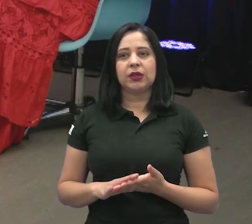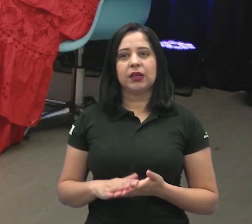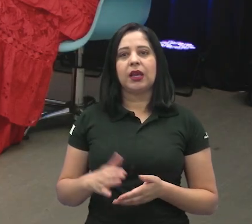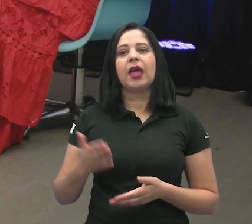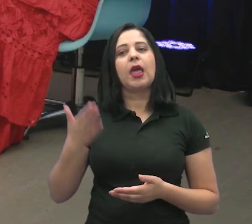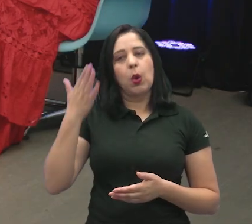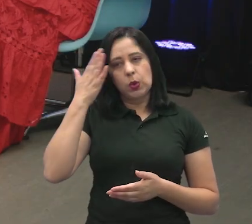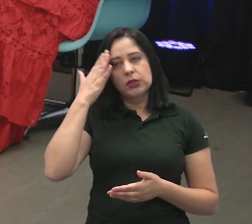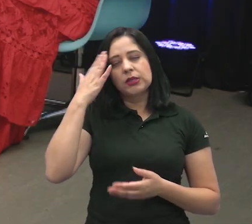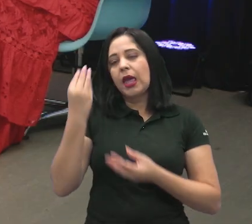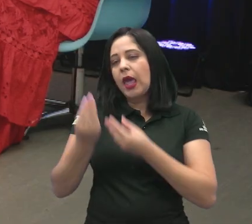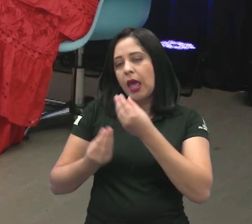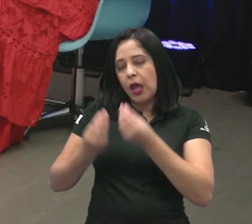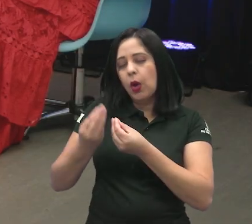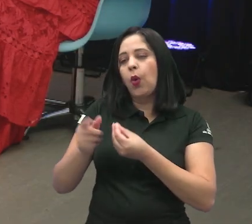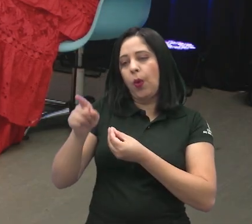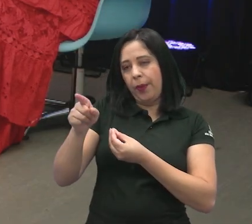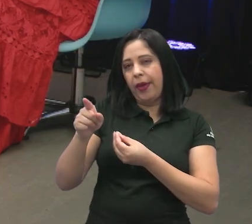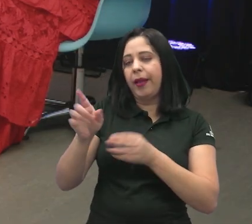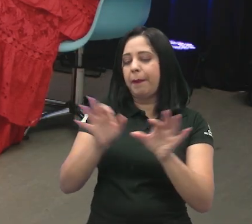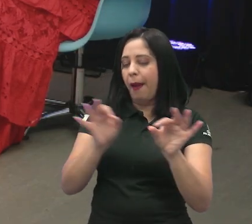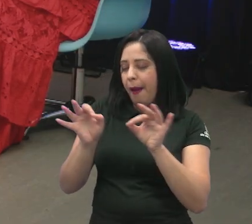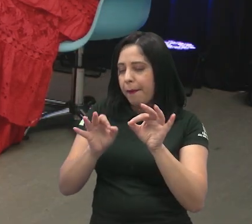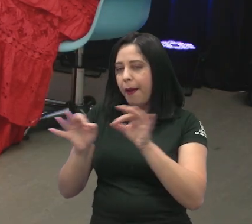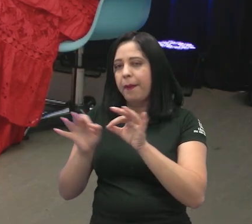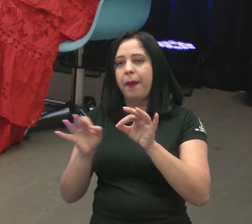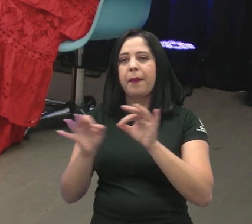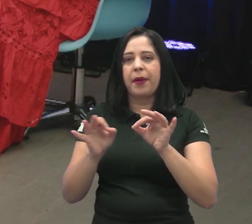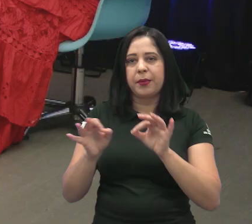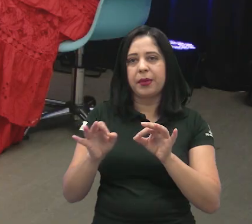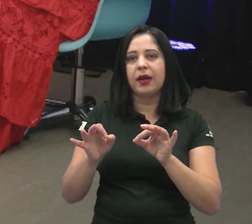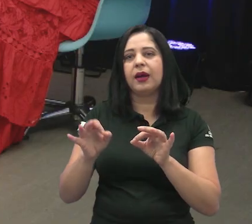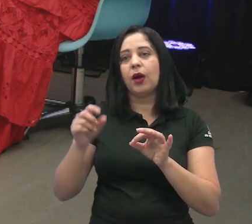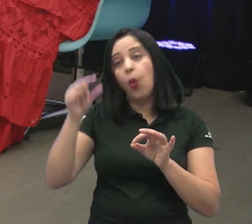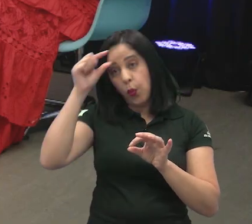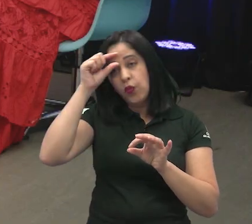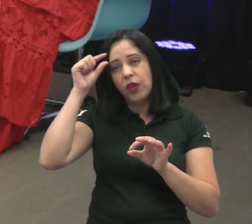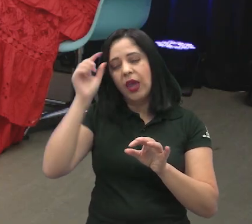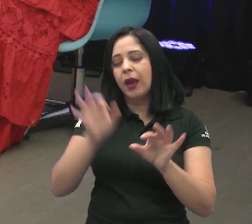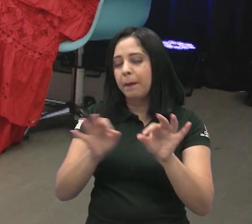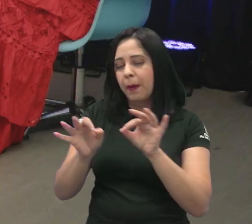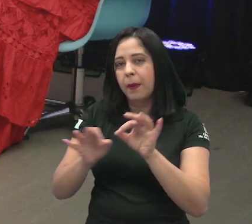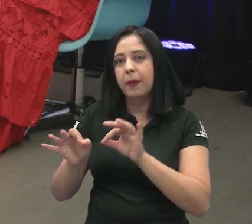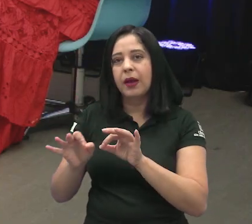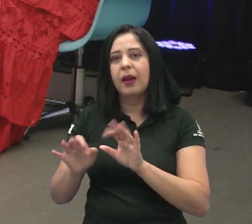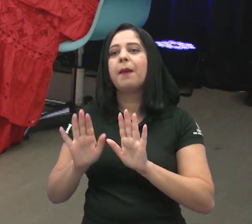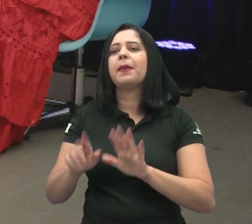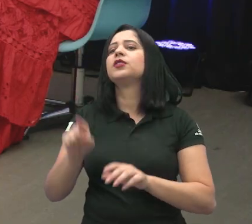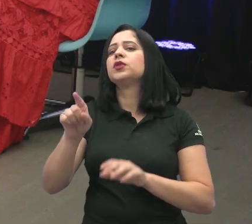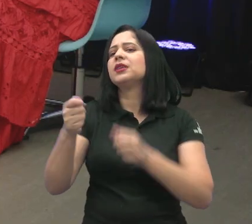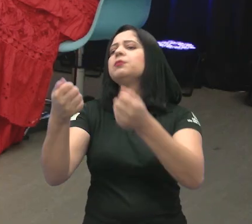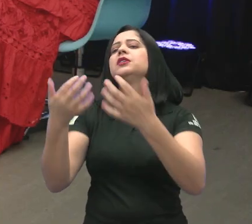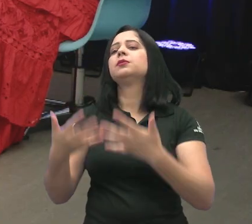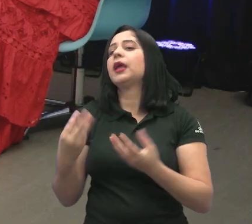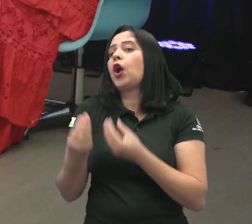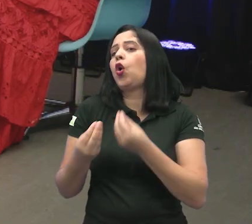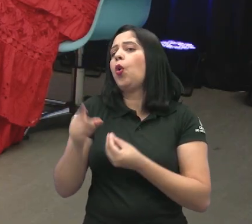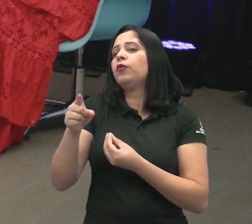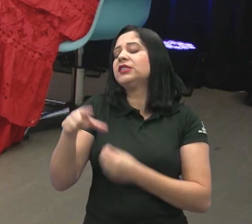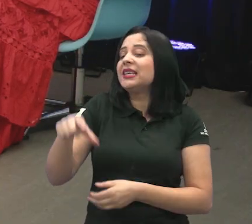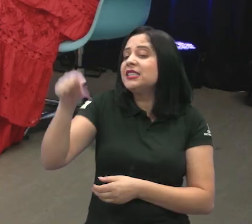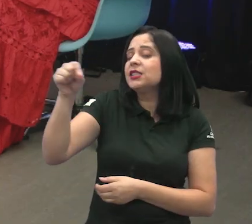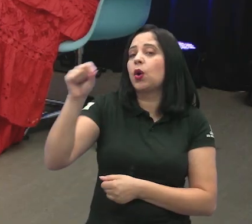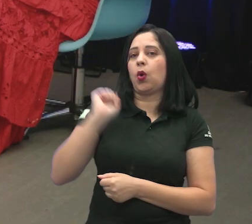mais ou menos, do programa do Vieira, porque ele tem que estar acompanhando ali todos os eventos que estão acontecendo, as notícias, né? E fala pra mim, como